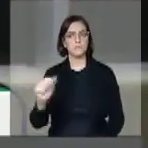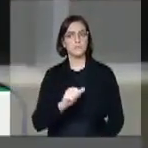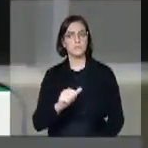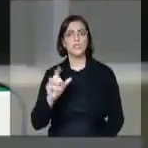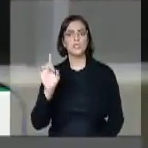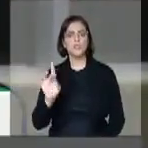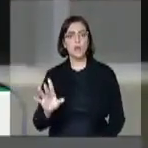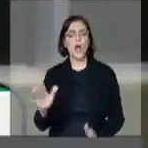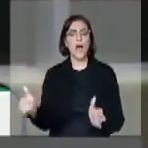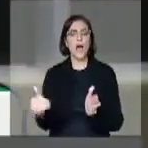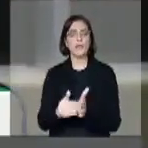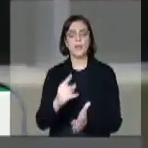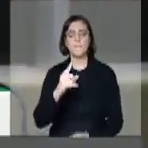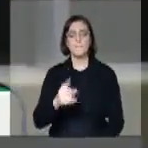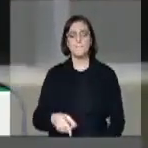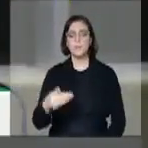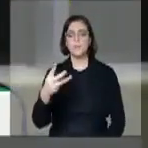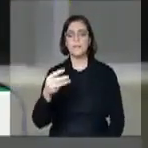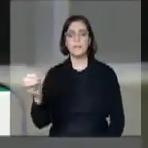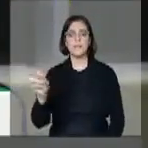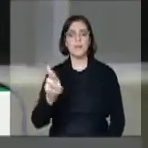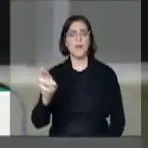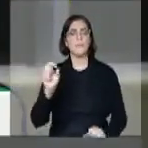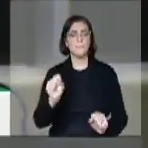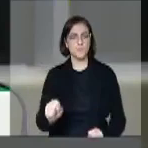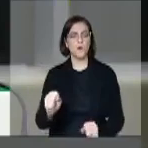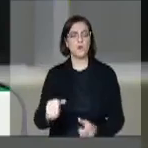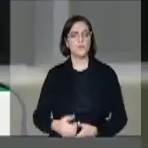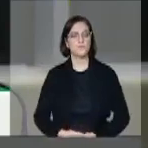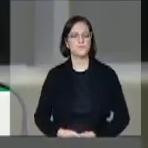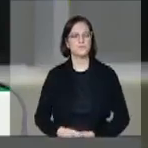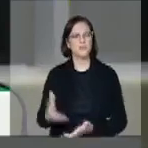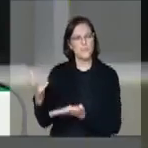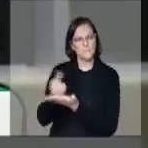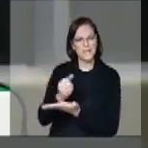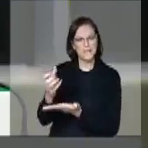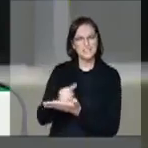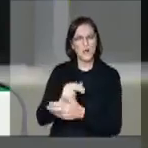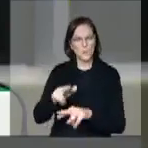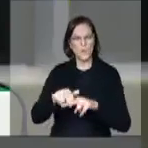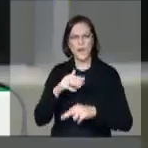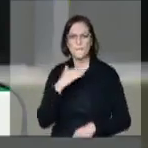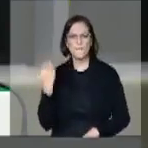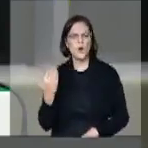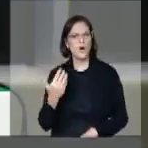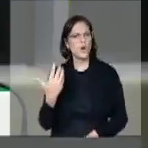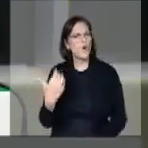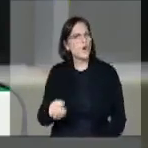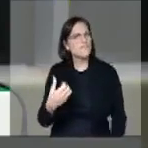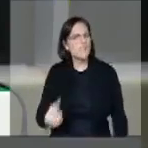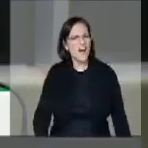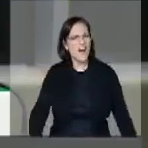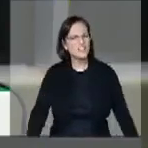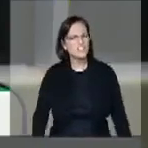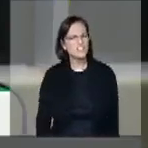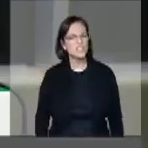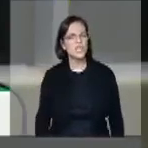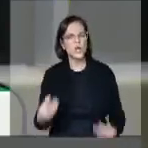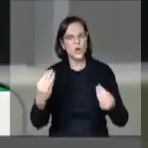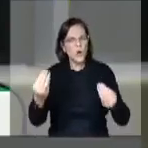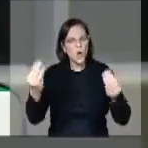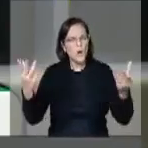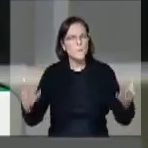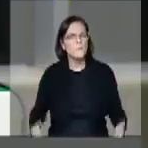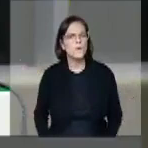até R$ 1.300. A pensão por morte é uma covardia e permite que a aposentadoria, senhoras e senhores,